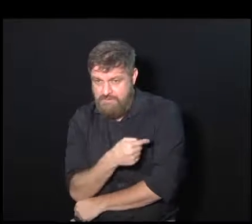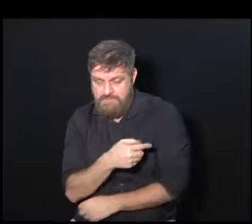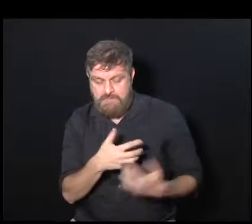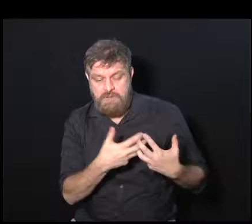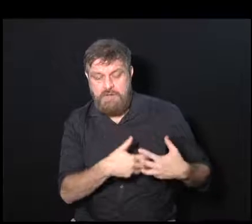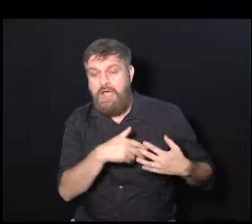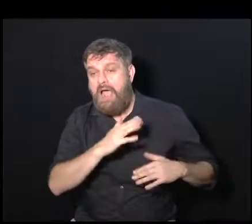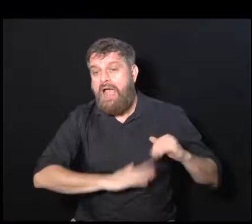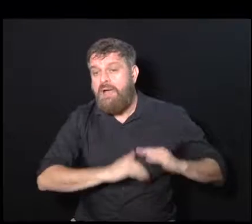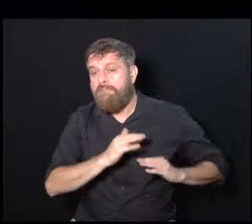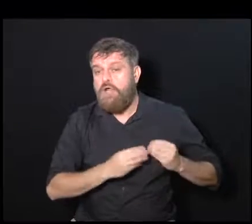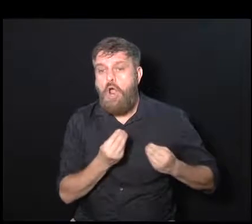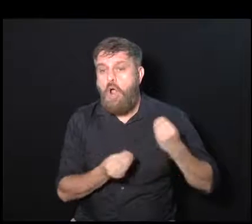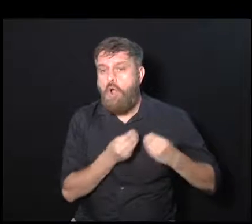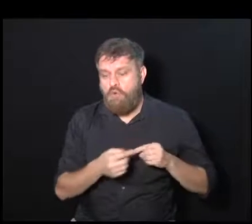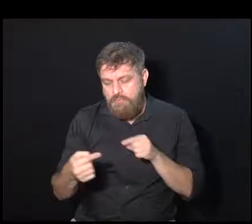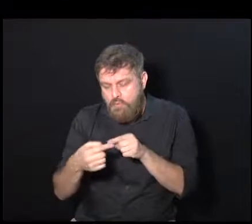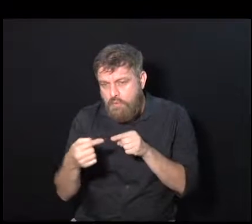enfermeiros na fitoterapia.